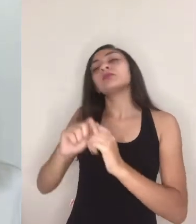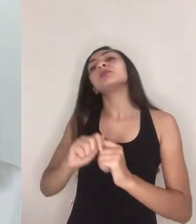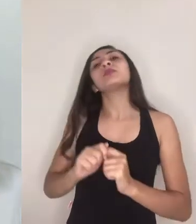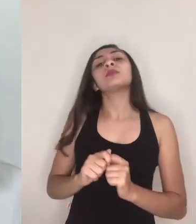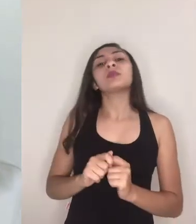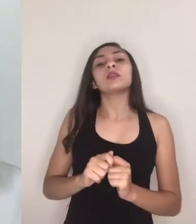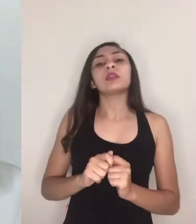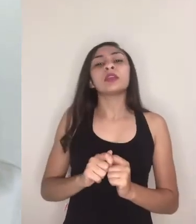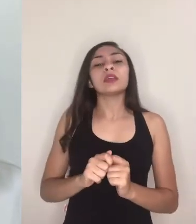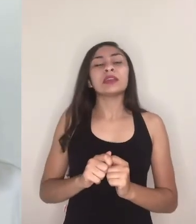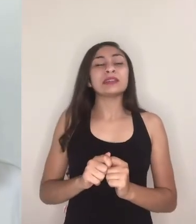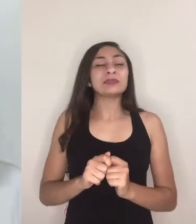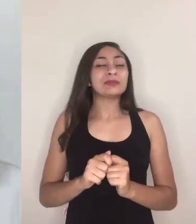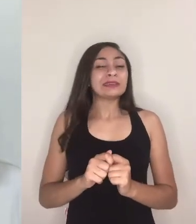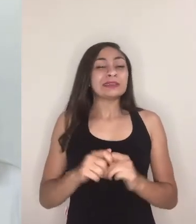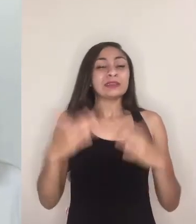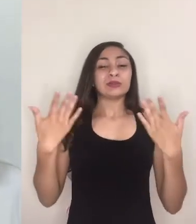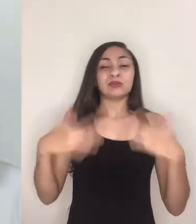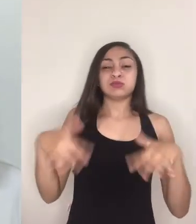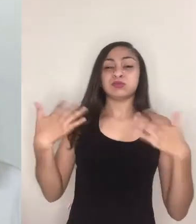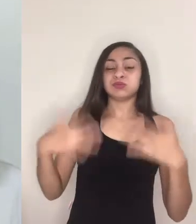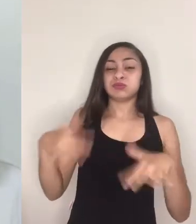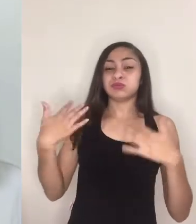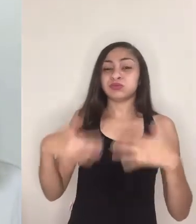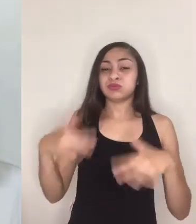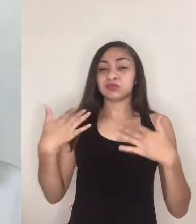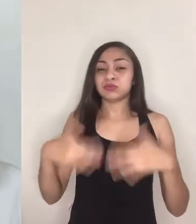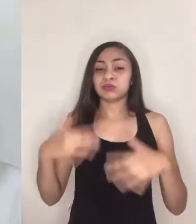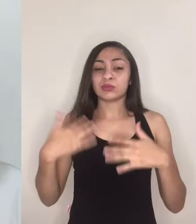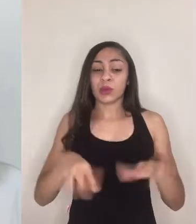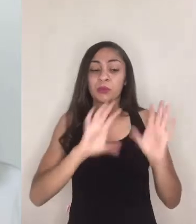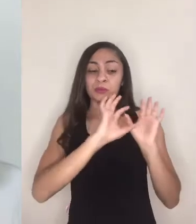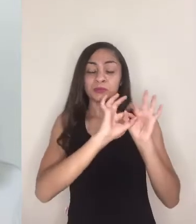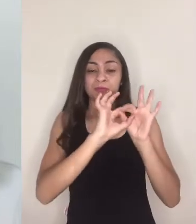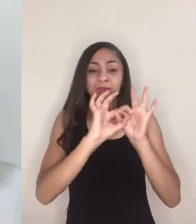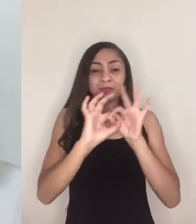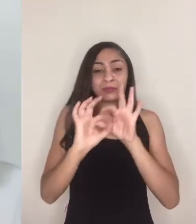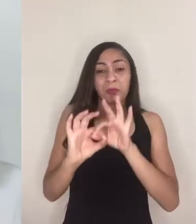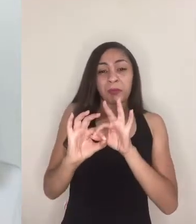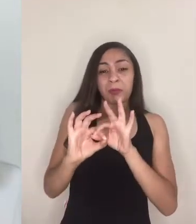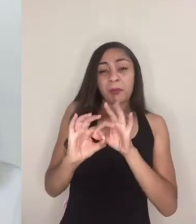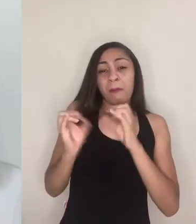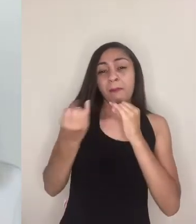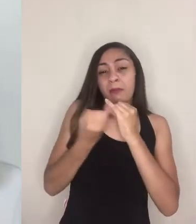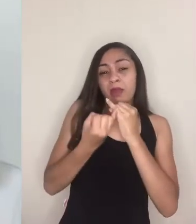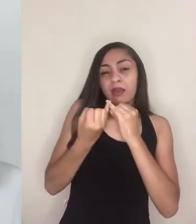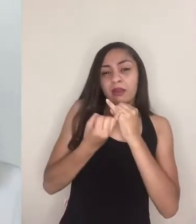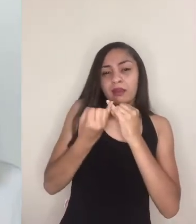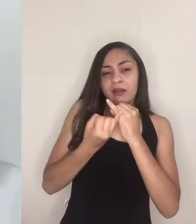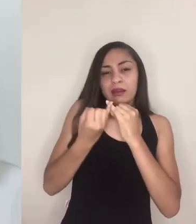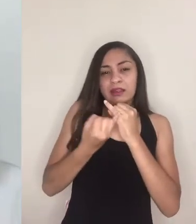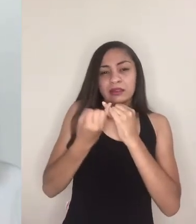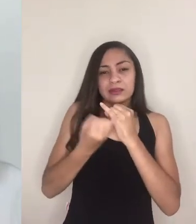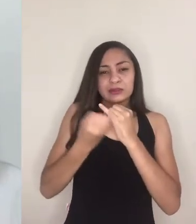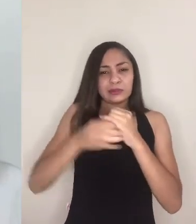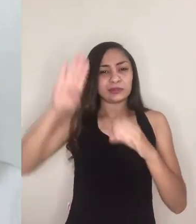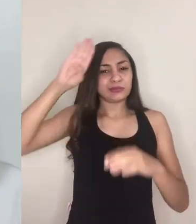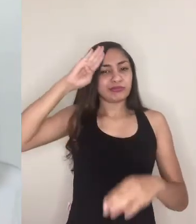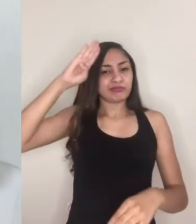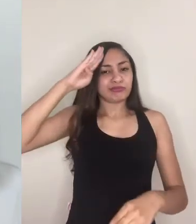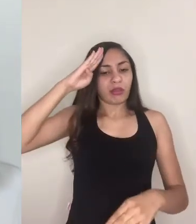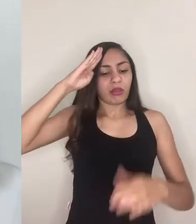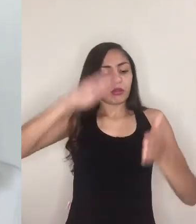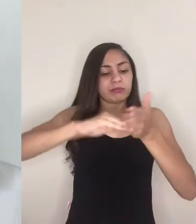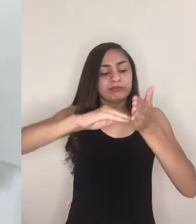derrota militar, conforme os versículos 9 e 10. Suas naturais consequências,